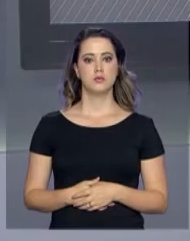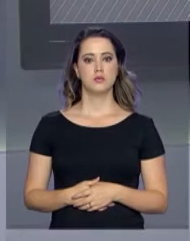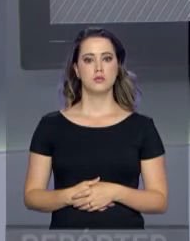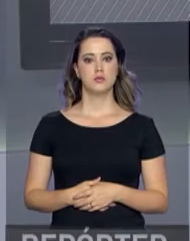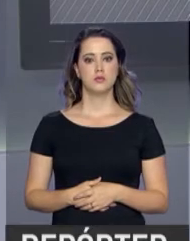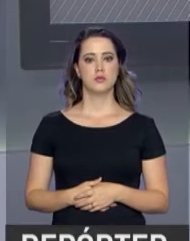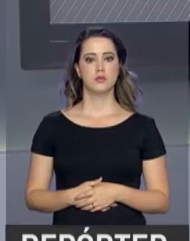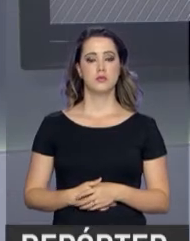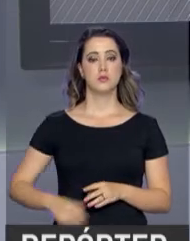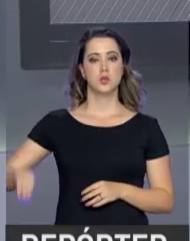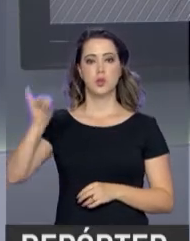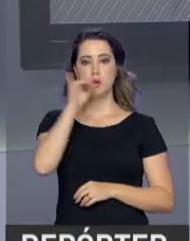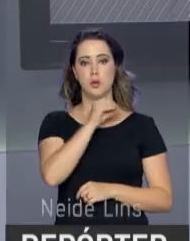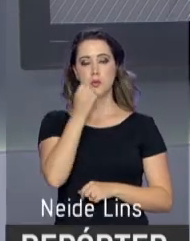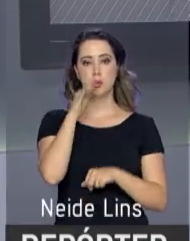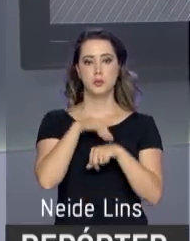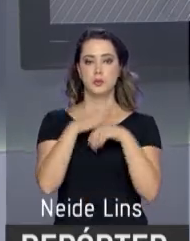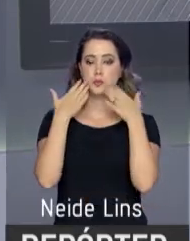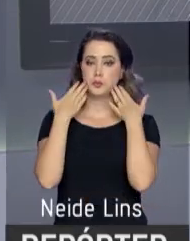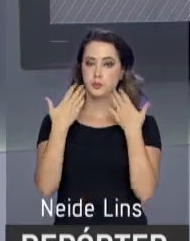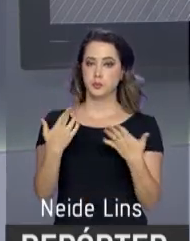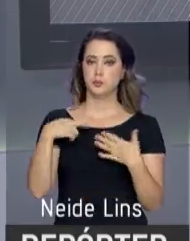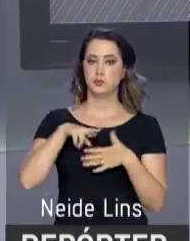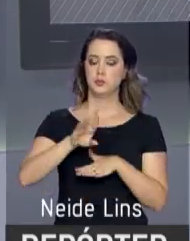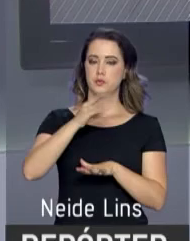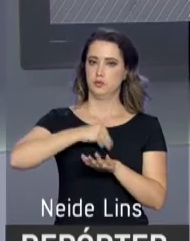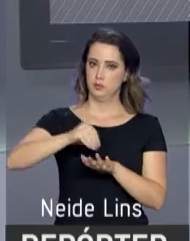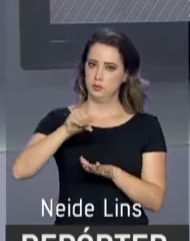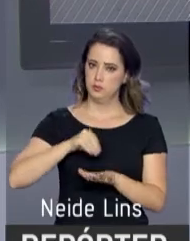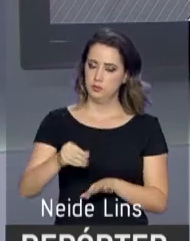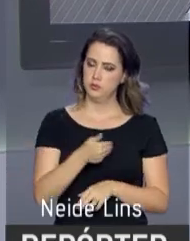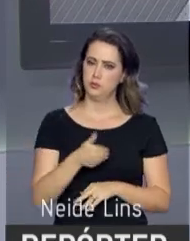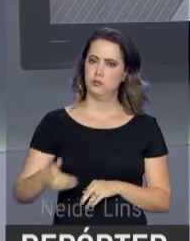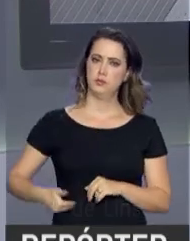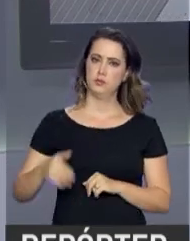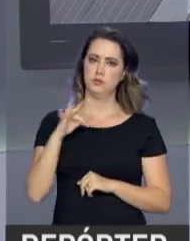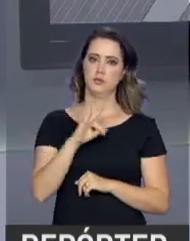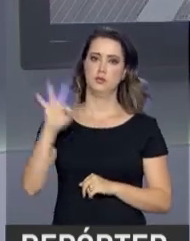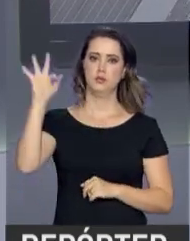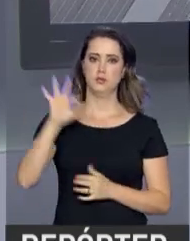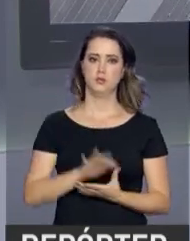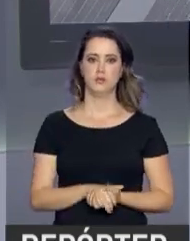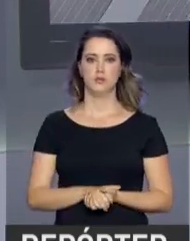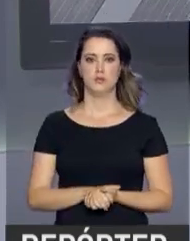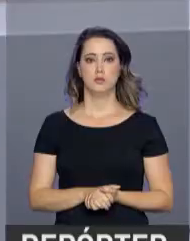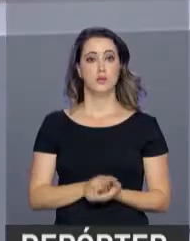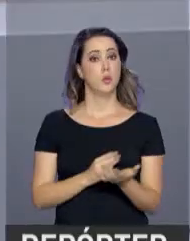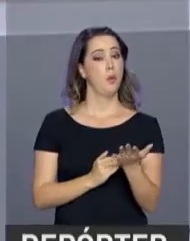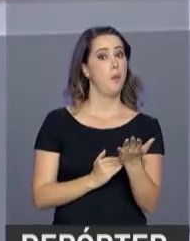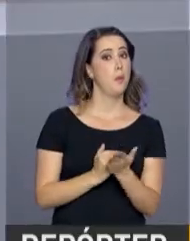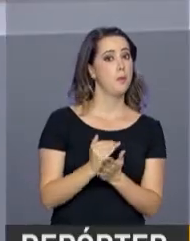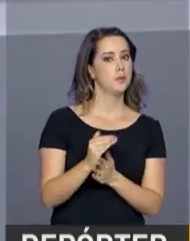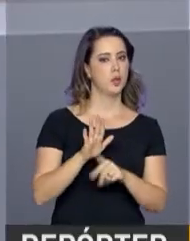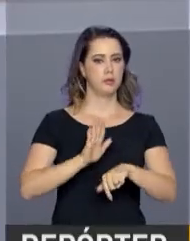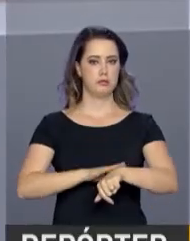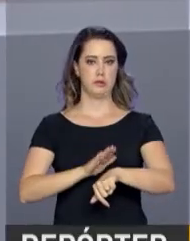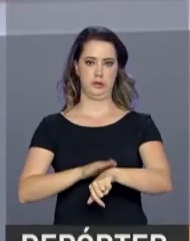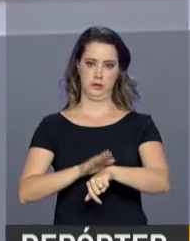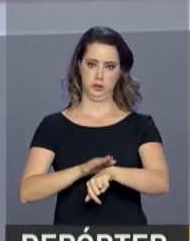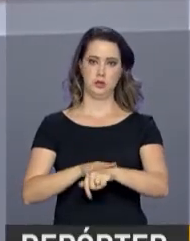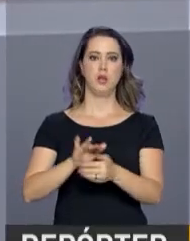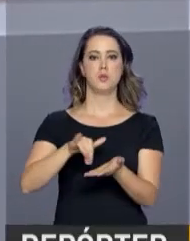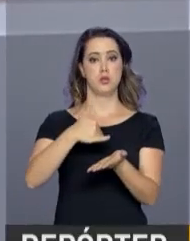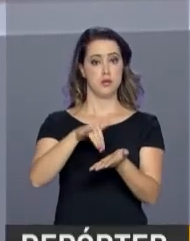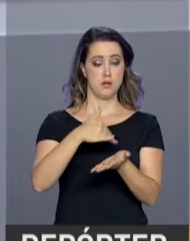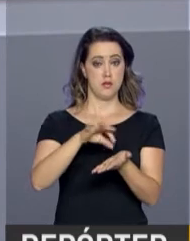olá boa noite estamos de volta com o repórter nbr e as notícias do governo federal começou o prazo de